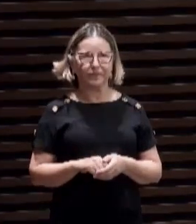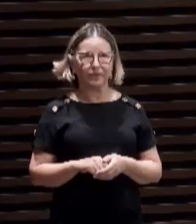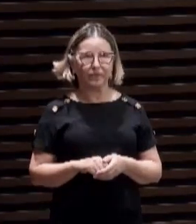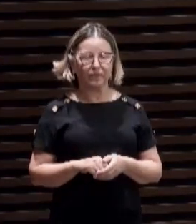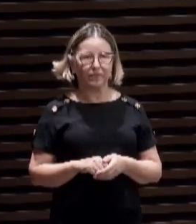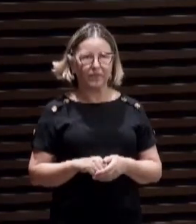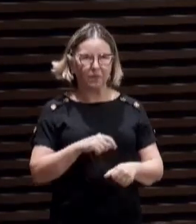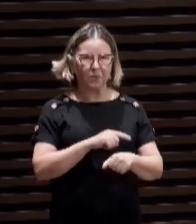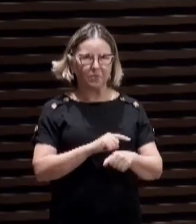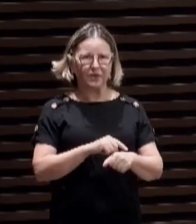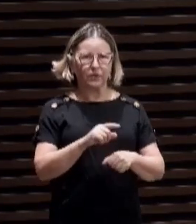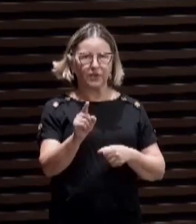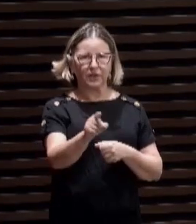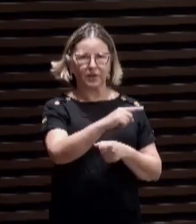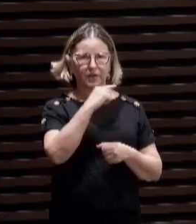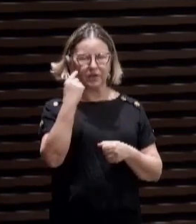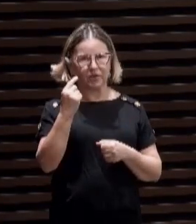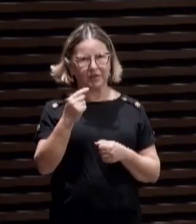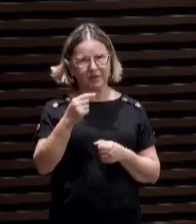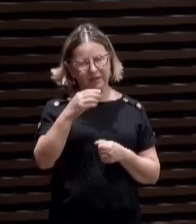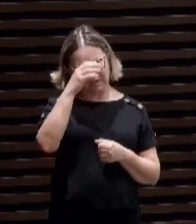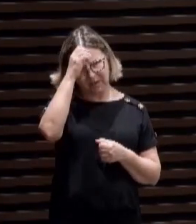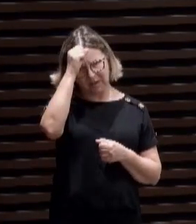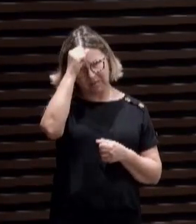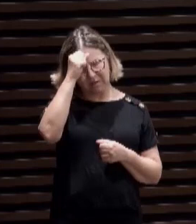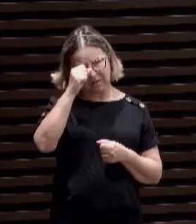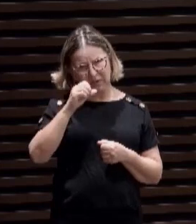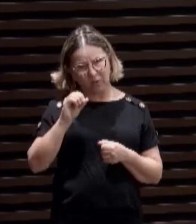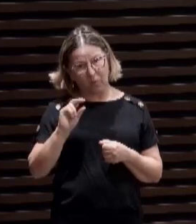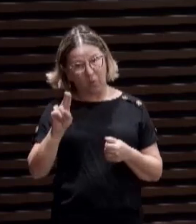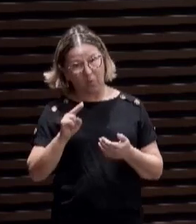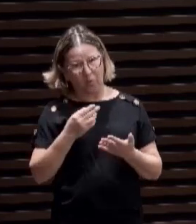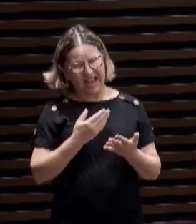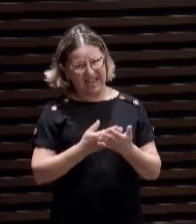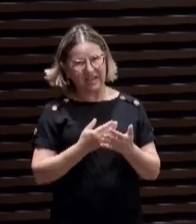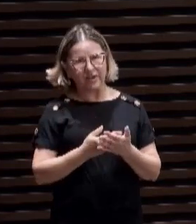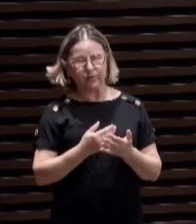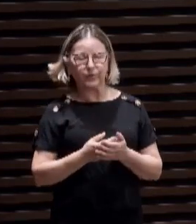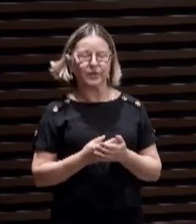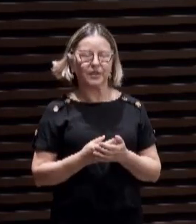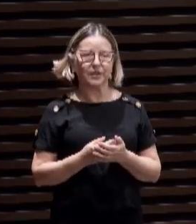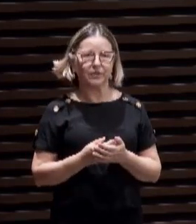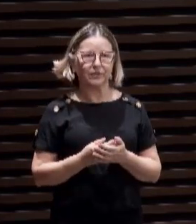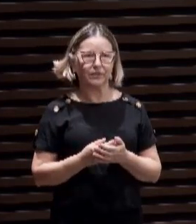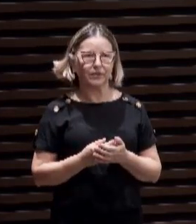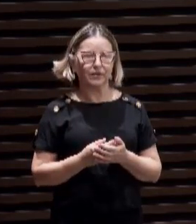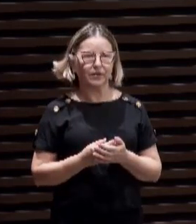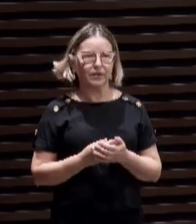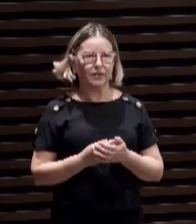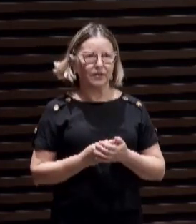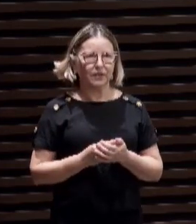nós estamos estudando, quando nós estamos ouvindo alguma palestra, há uma ideia que percorre toda essa exposição